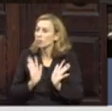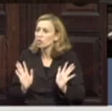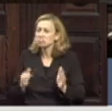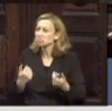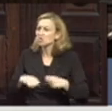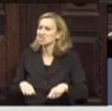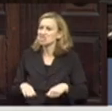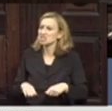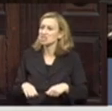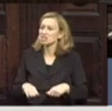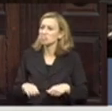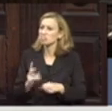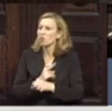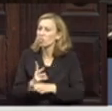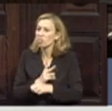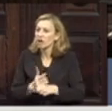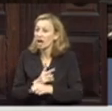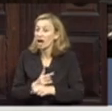campanha